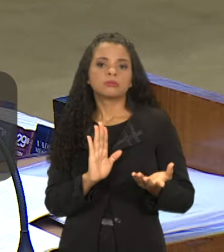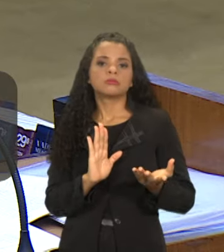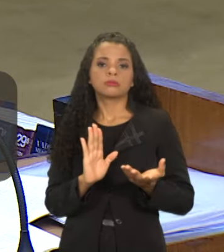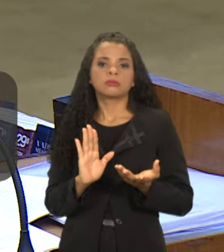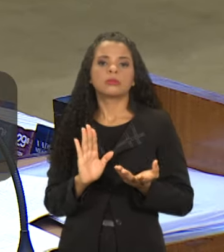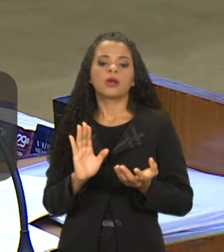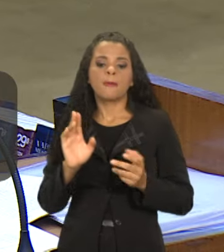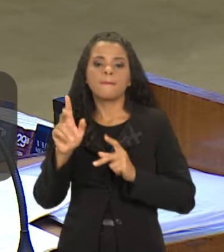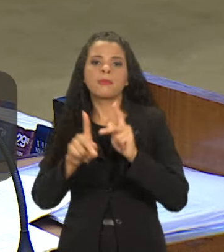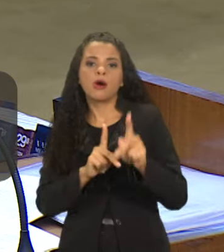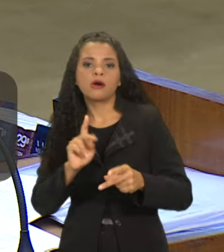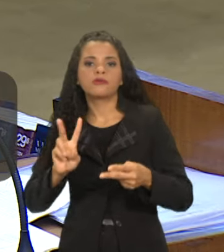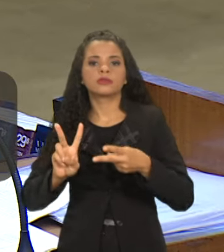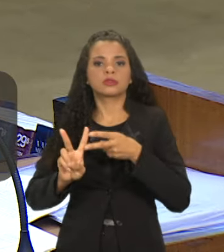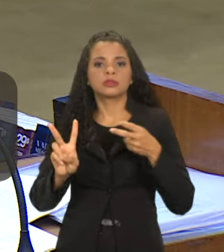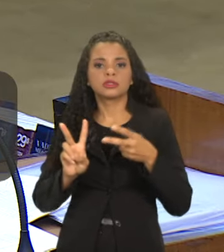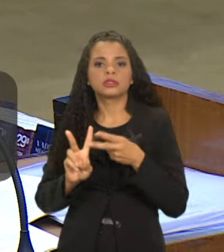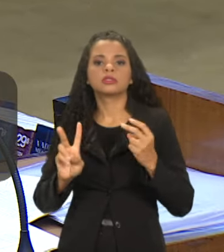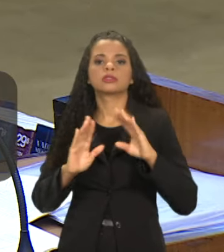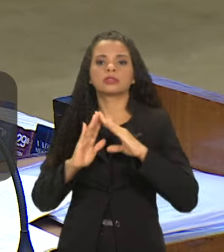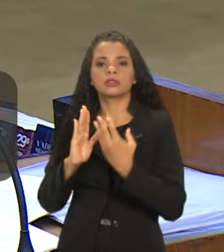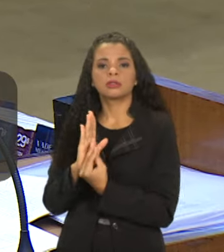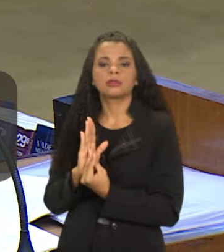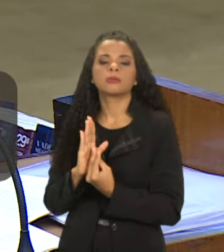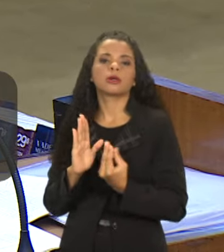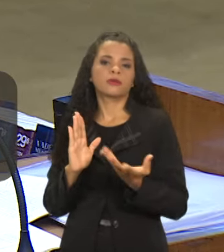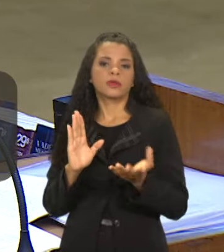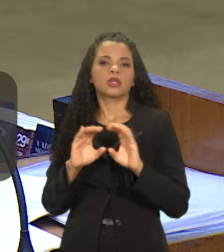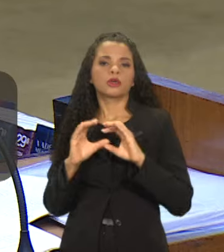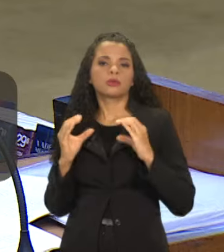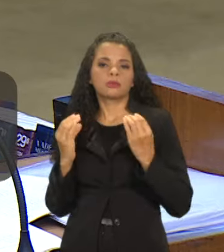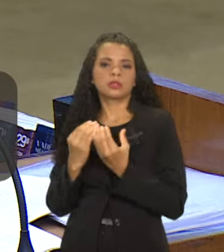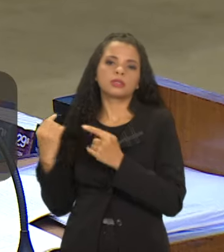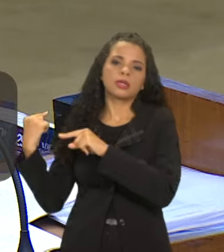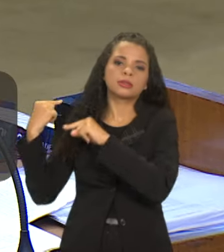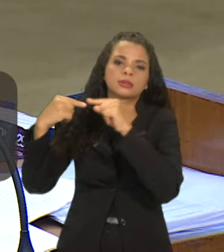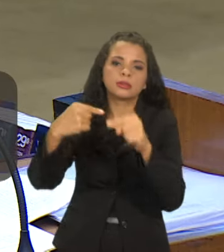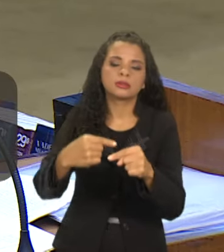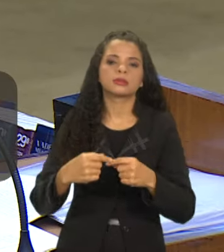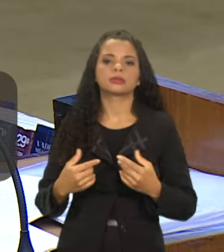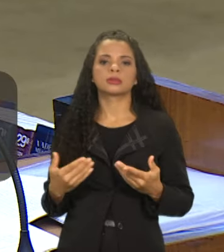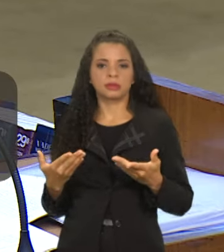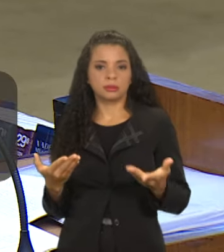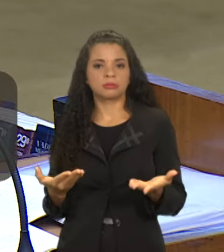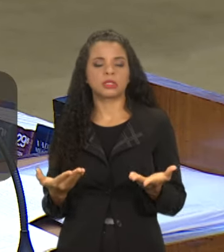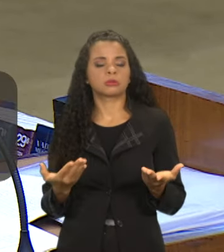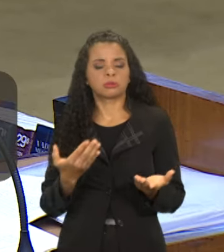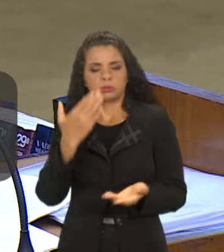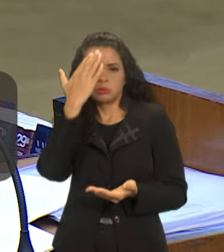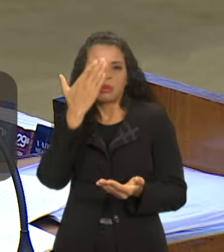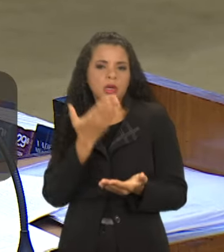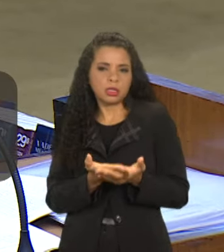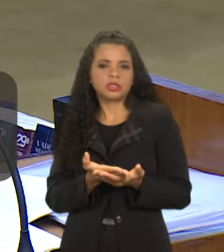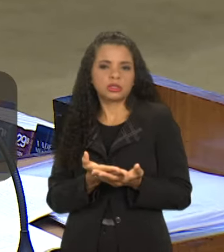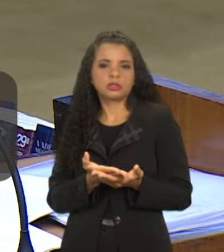povos indígenas, quilombolas e comunidades tradicionais. Portanto, creio que o acordo é um